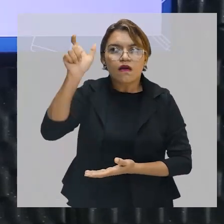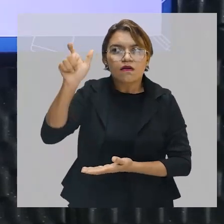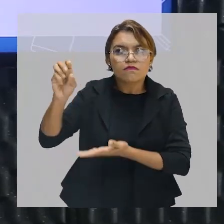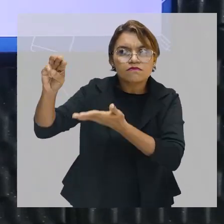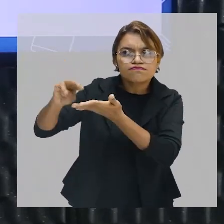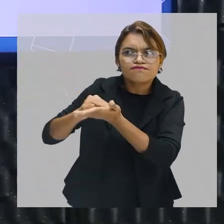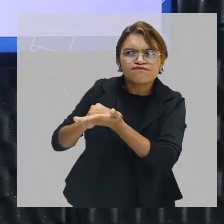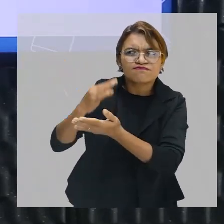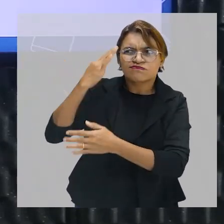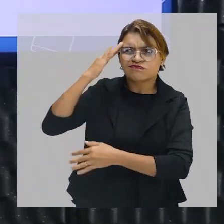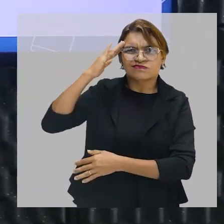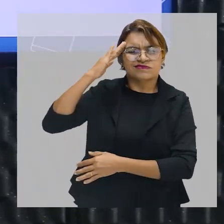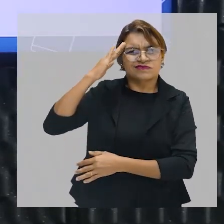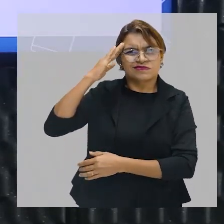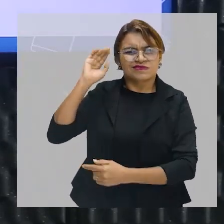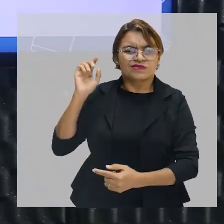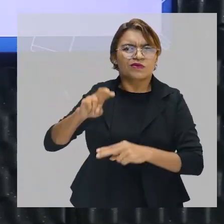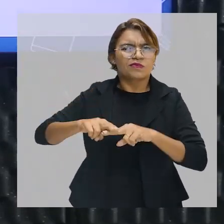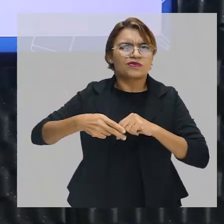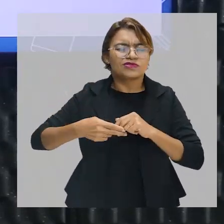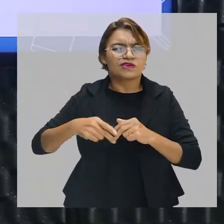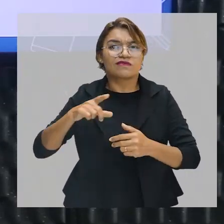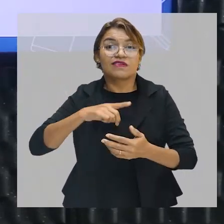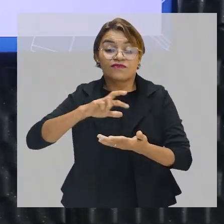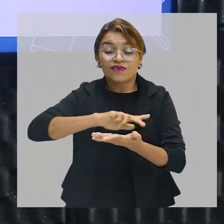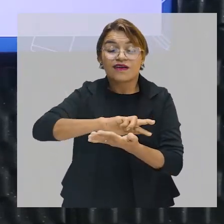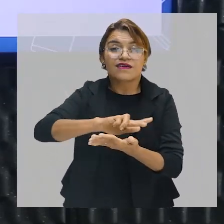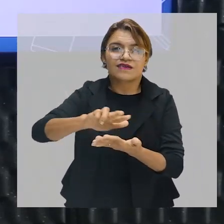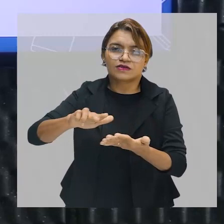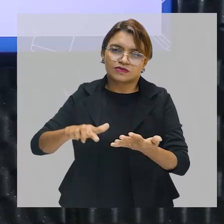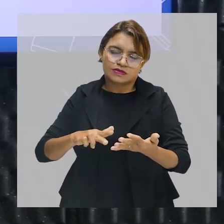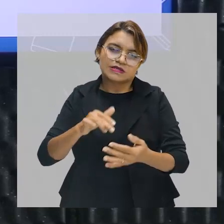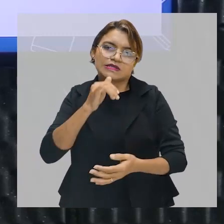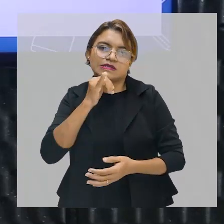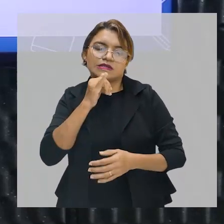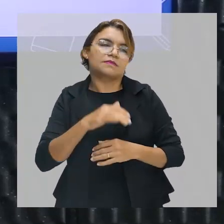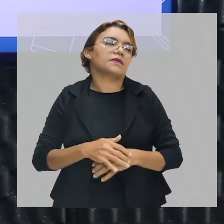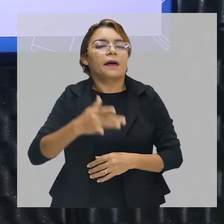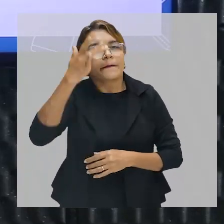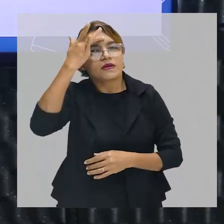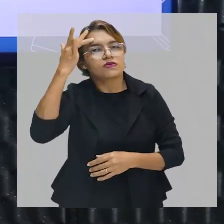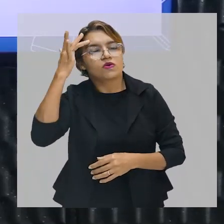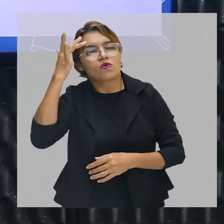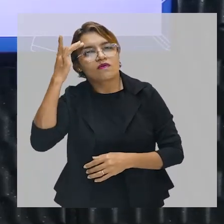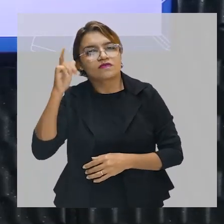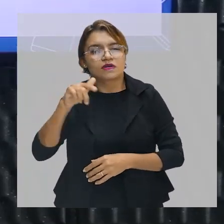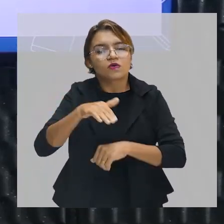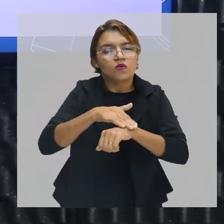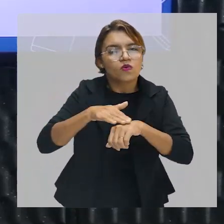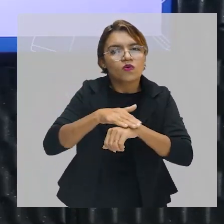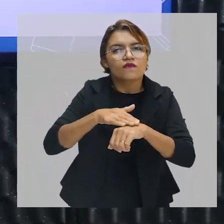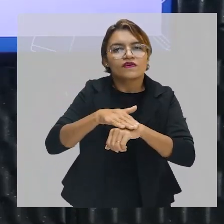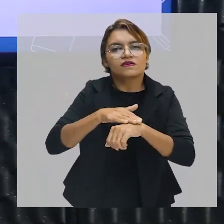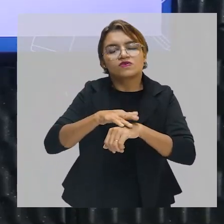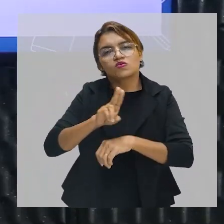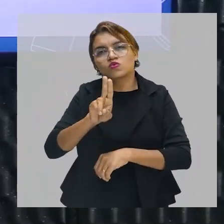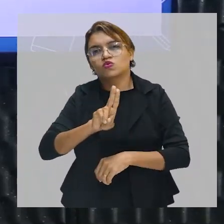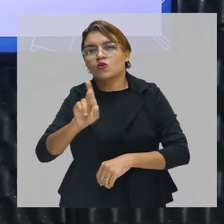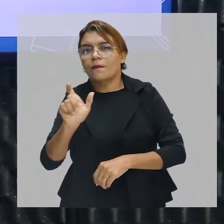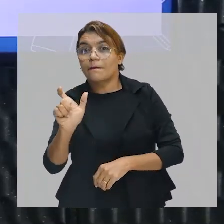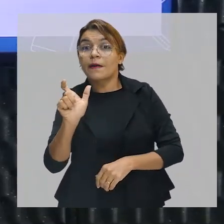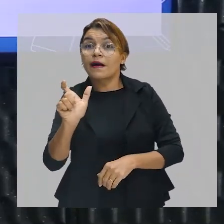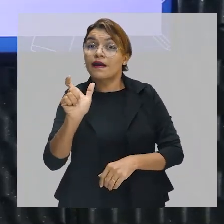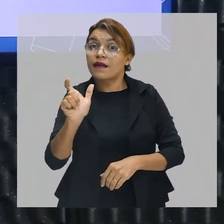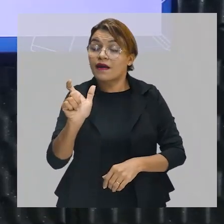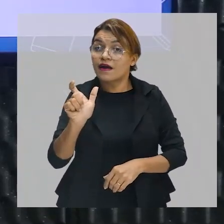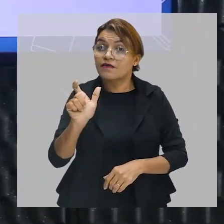compreendida. E qual foi o motivo? Aí nós temos diversos motivos. Ou a pessoa com a qual você estava falando usou termos, usou